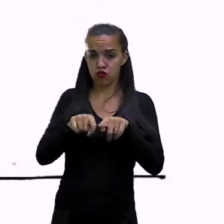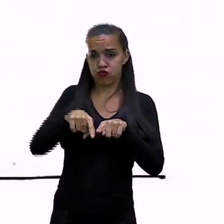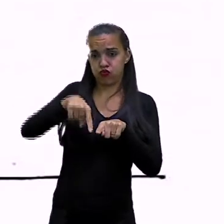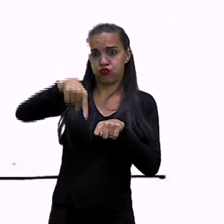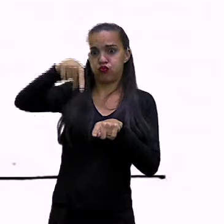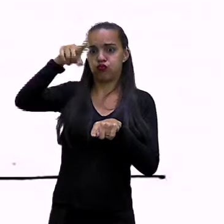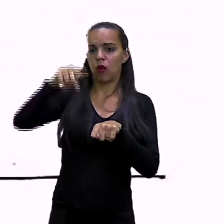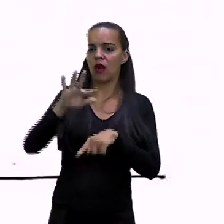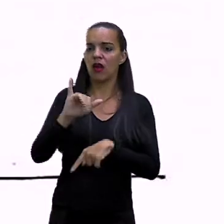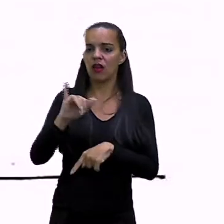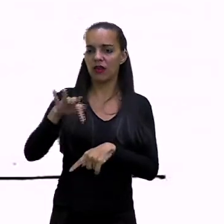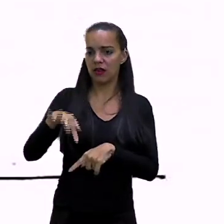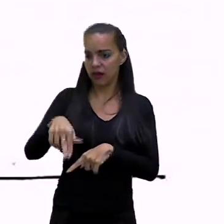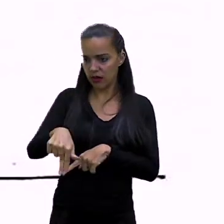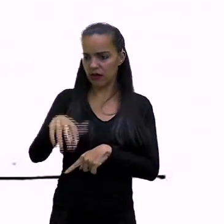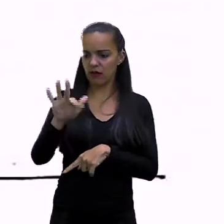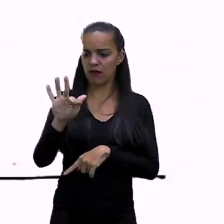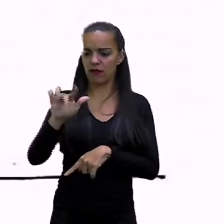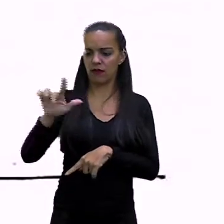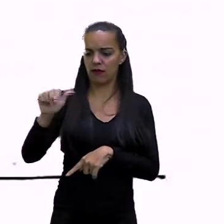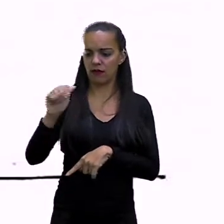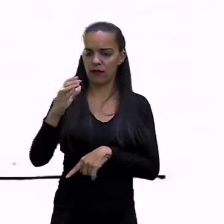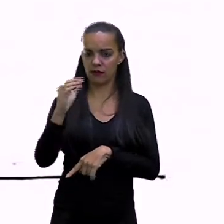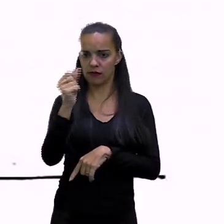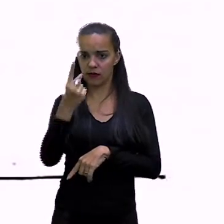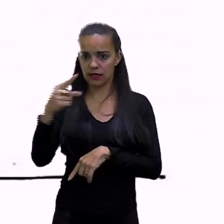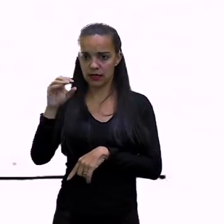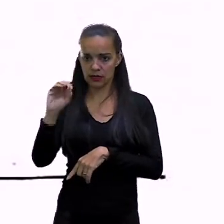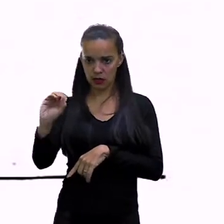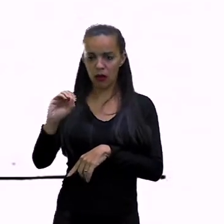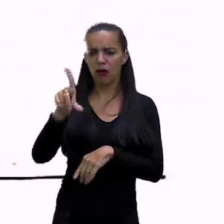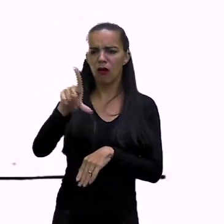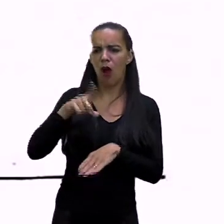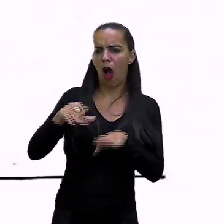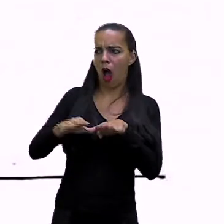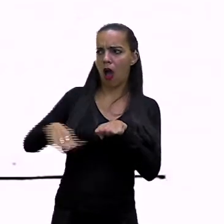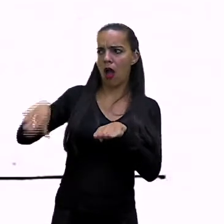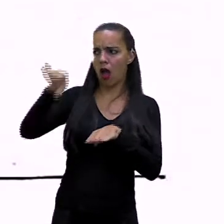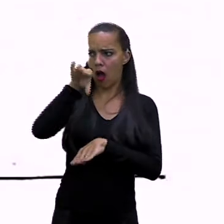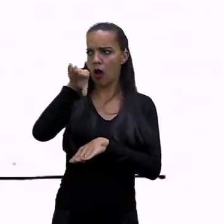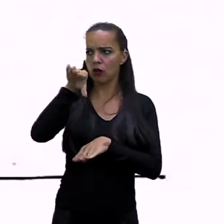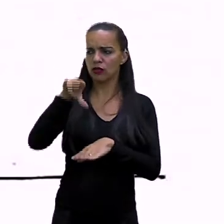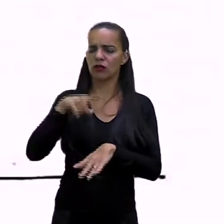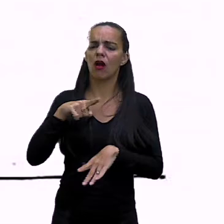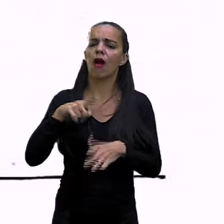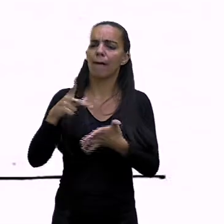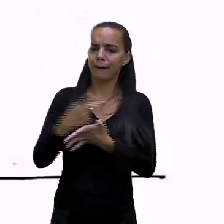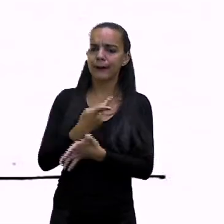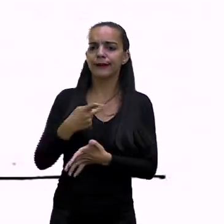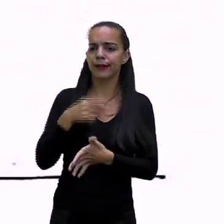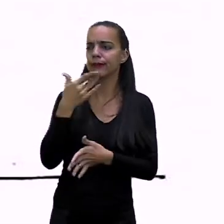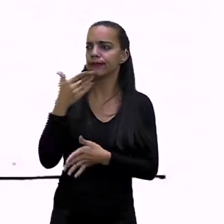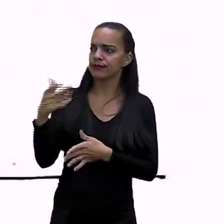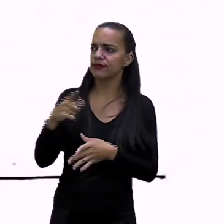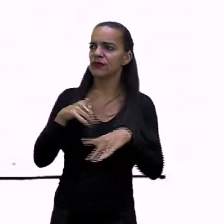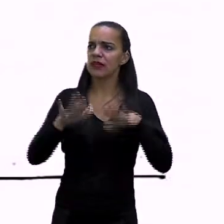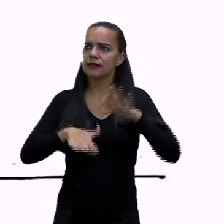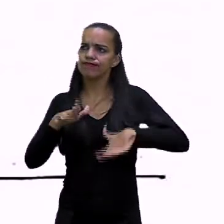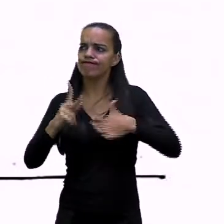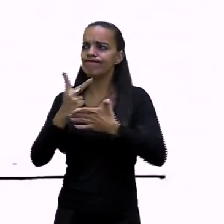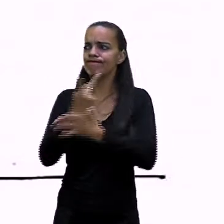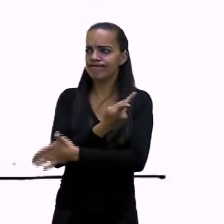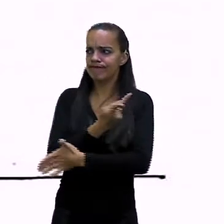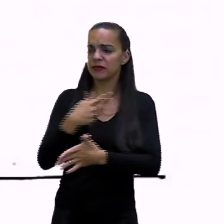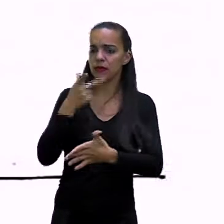mercadorias elas sobem para tentar equilibrar essa balança. Então, toda vez que o Brasil, até hoje, ou um país, ele